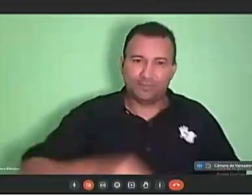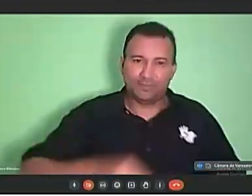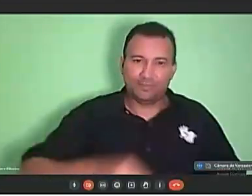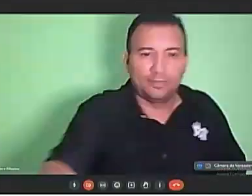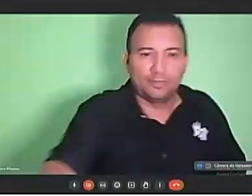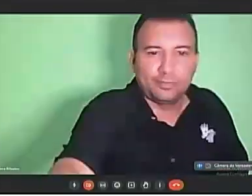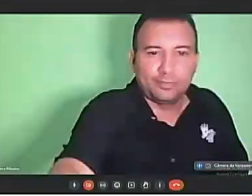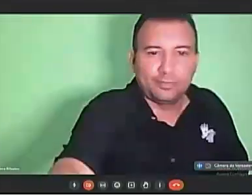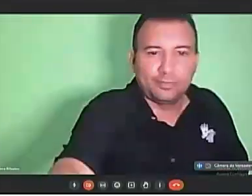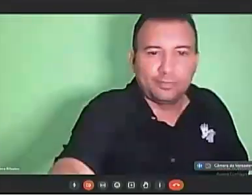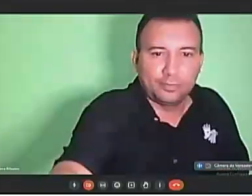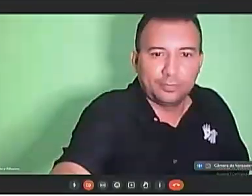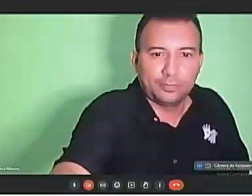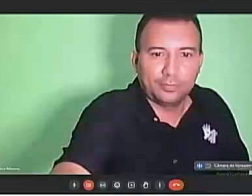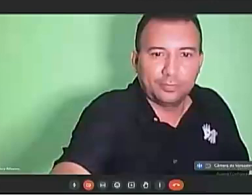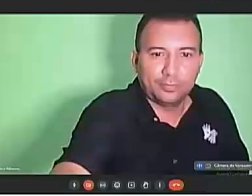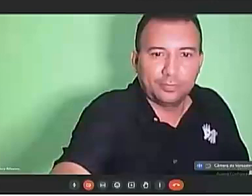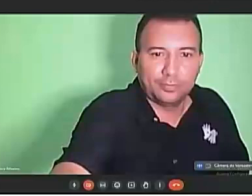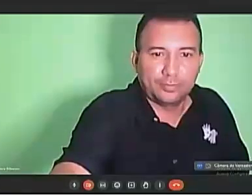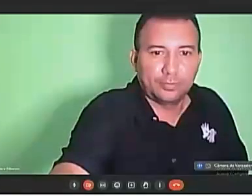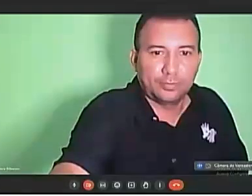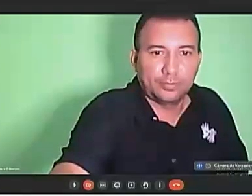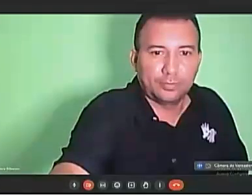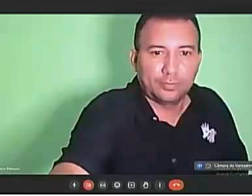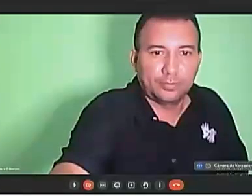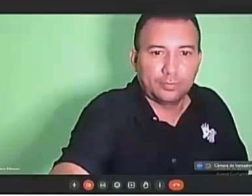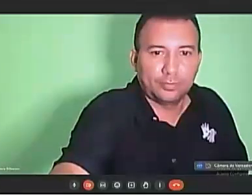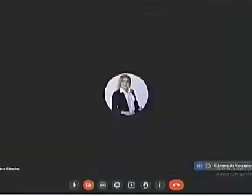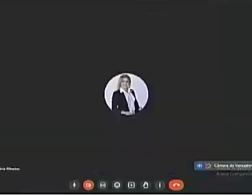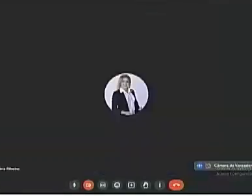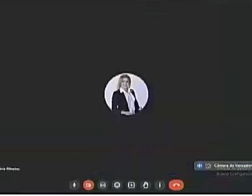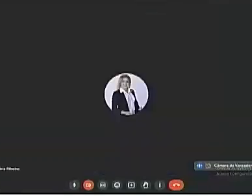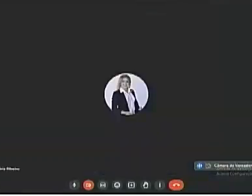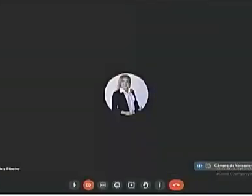rodoviárias influenciavam o escoamento nas enchentes. Então,